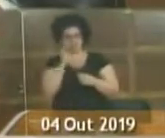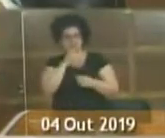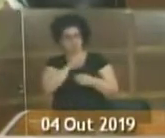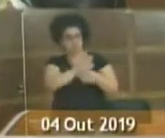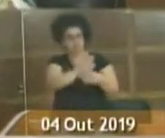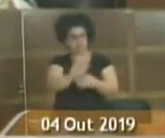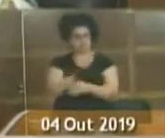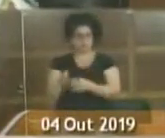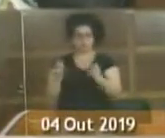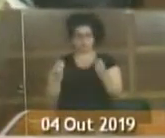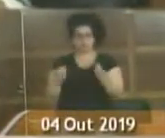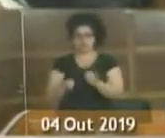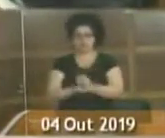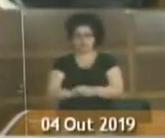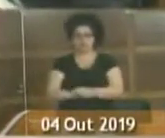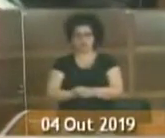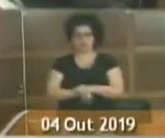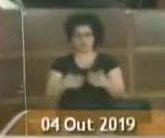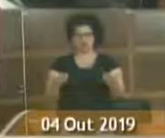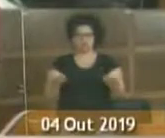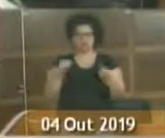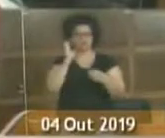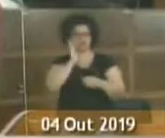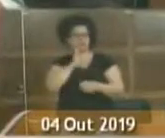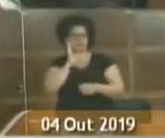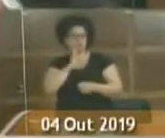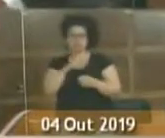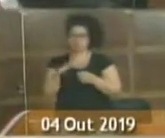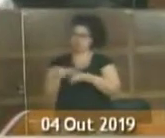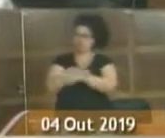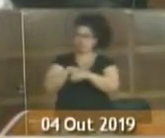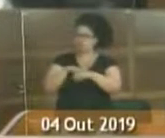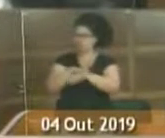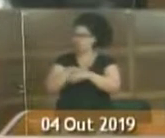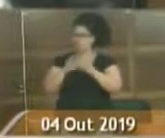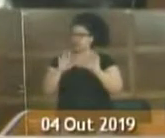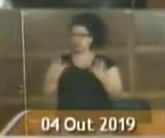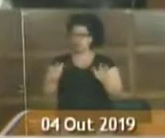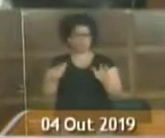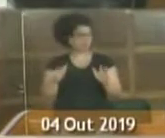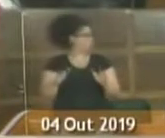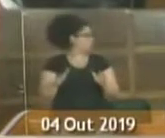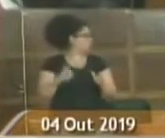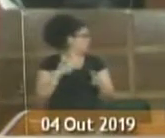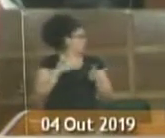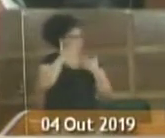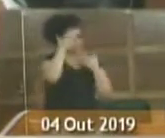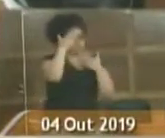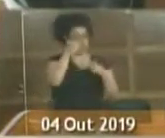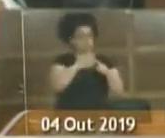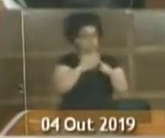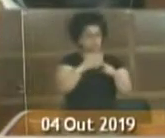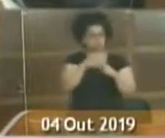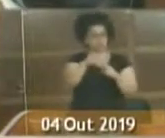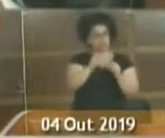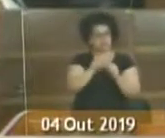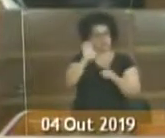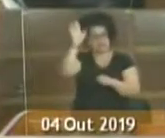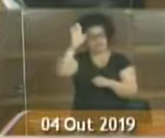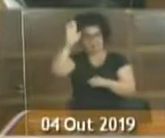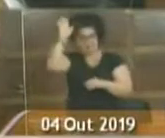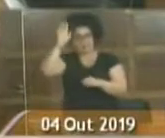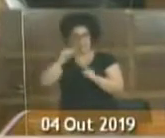né? Bom, gente, muito bacana, mas eu vou partir para os agradecimentos, porque a Cláudia está ali me